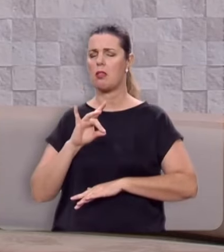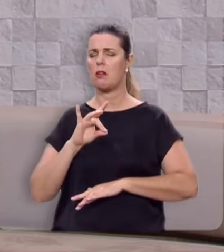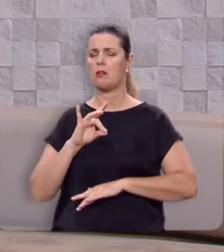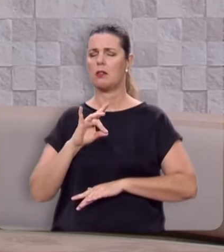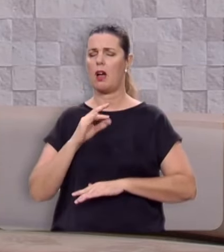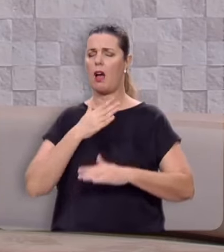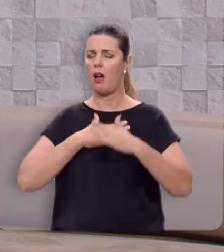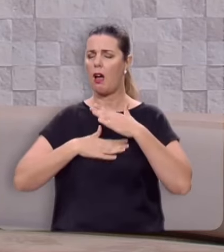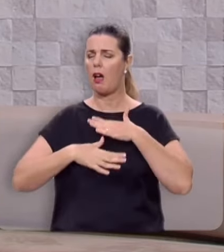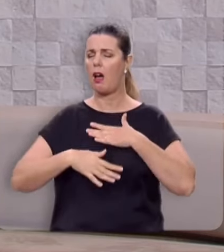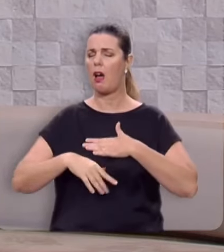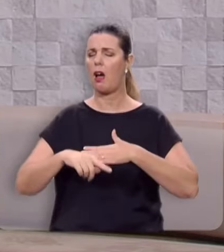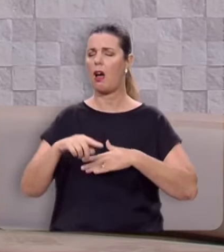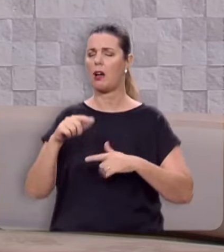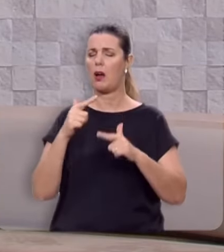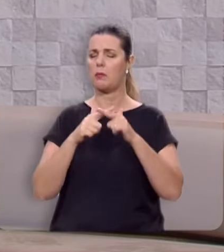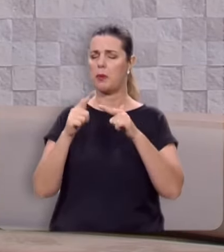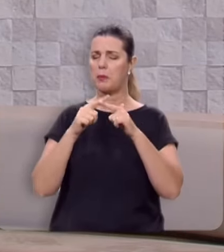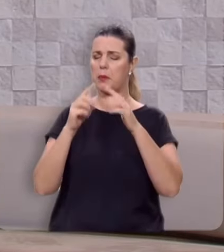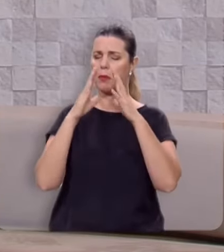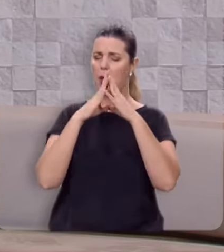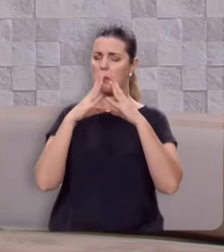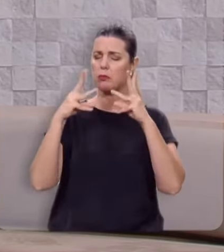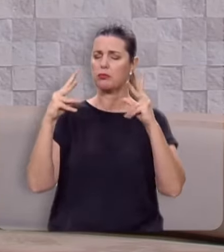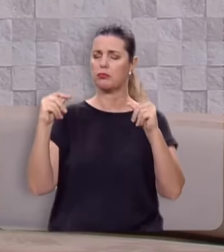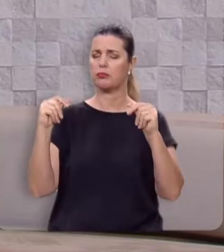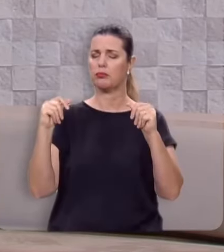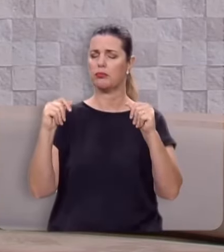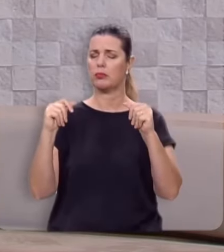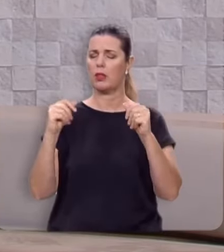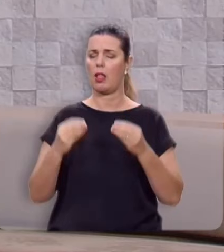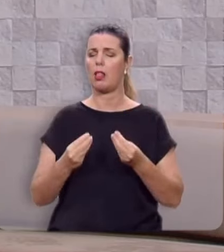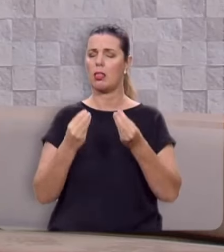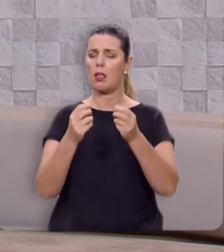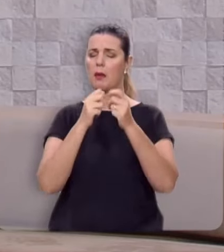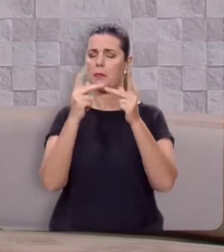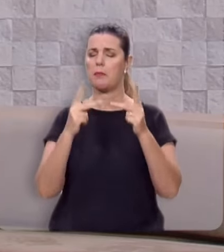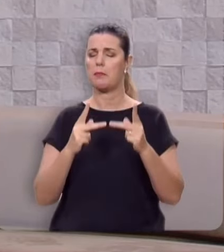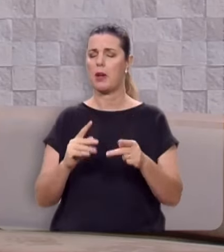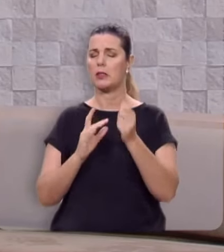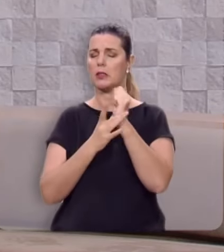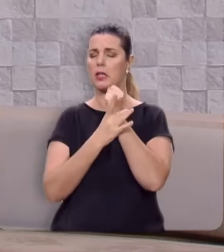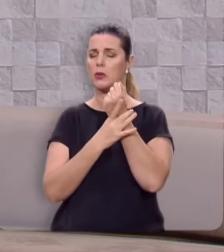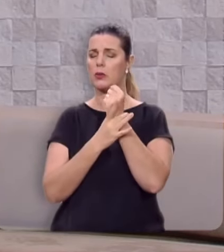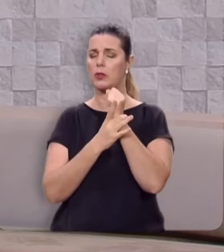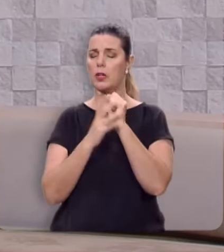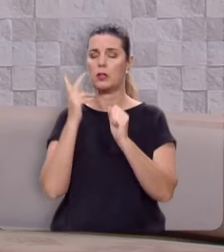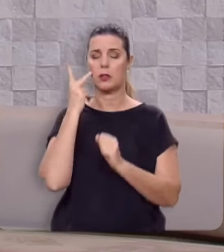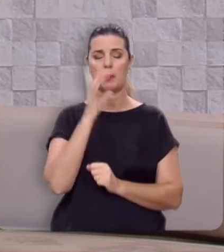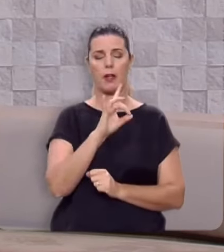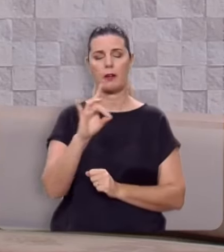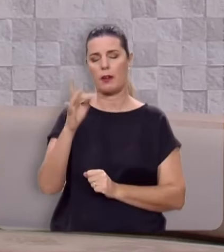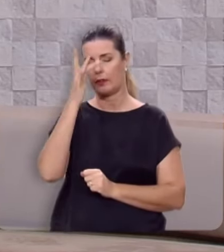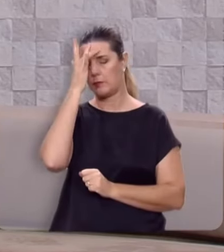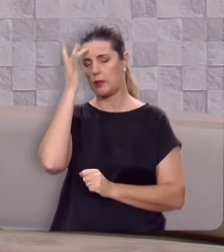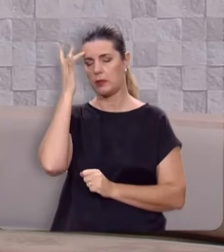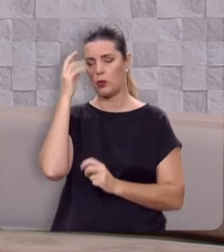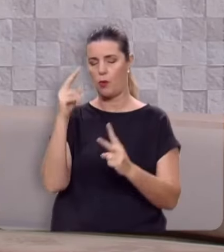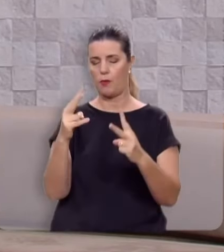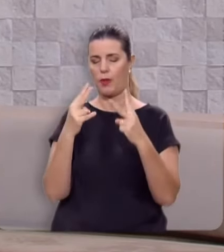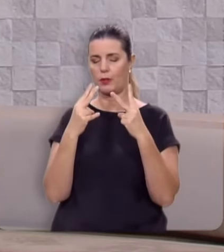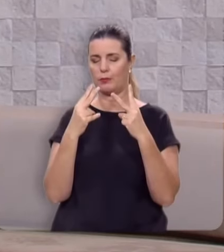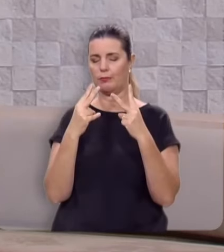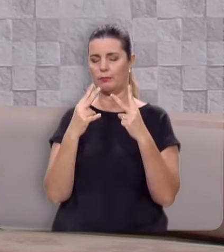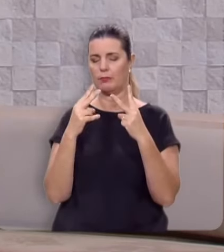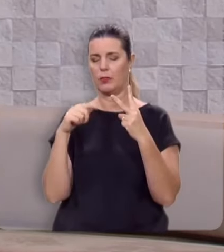acalmando-lhes os vendavais da vida, trazendo bonança e segurança para cada pessoa que está nos assistindo. Eu